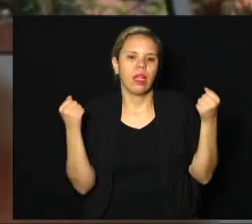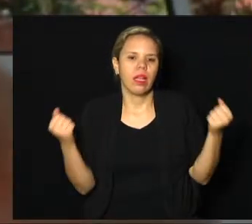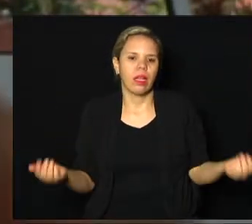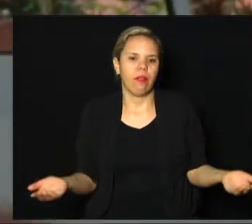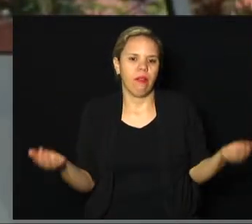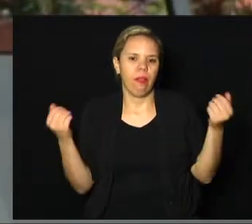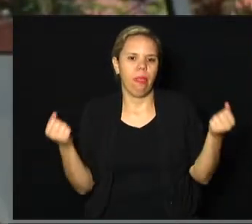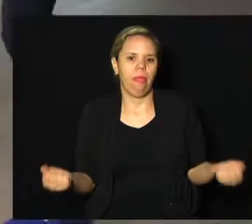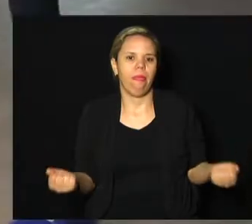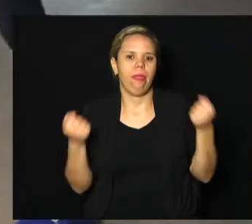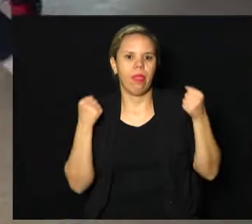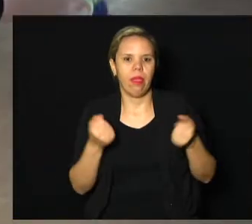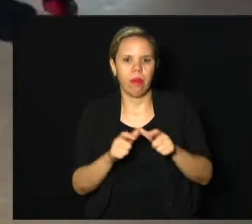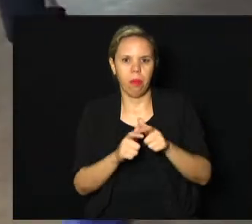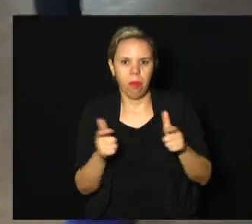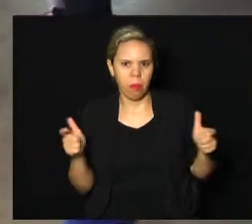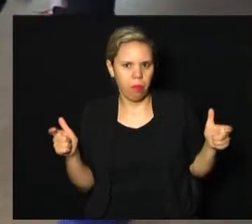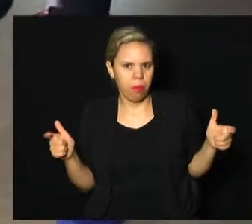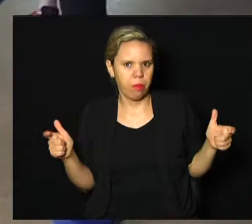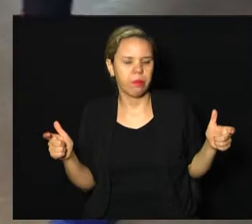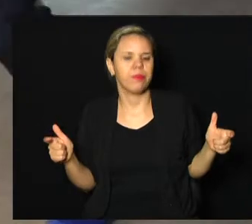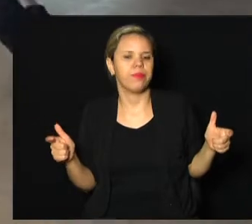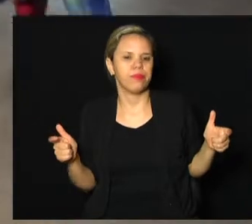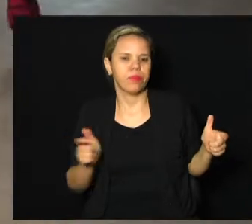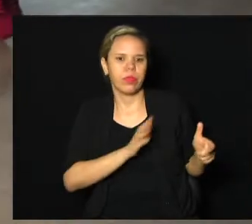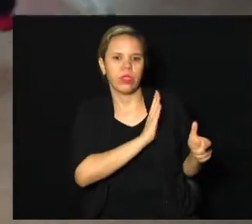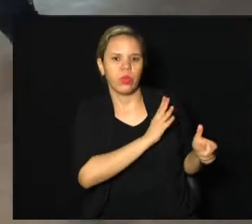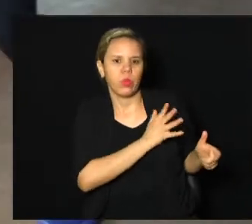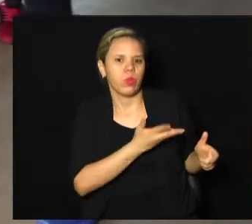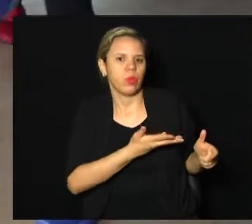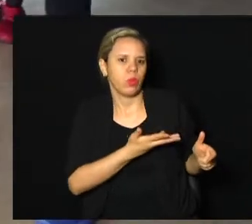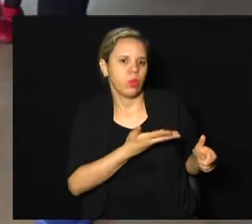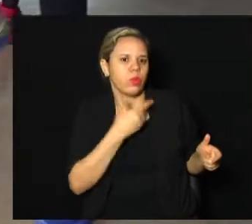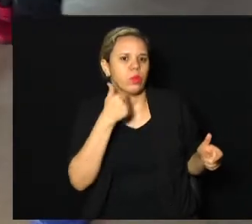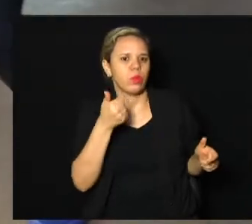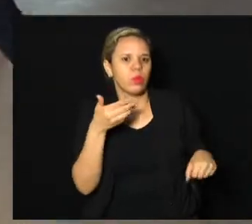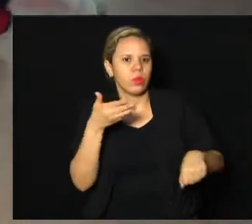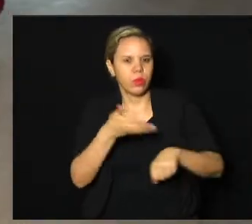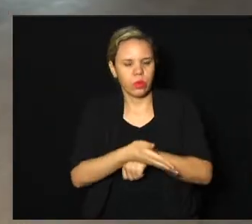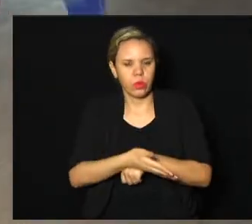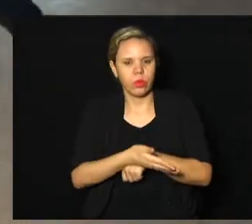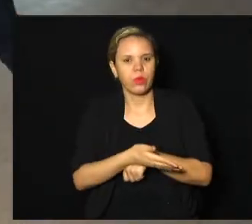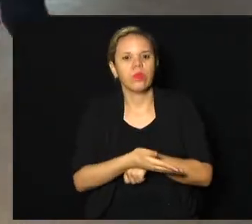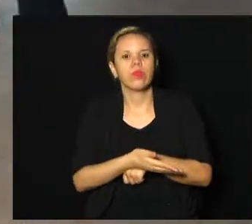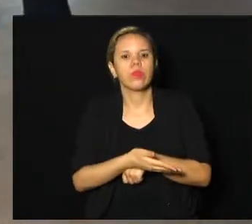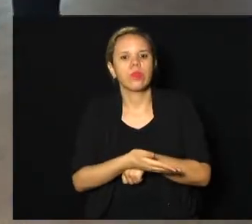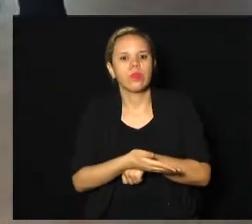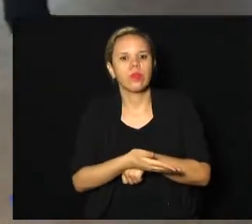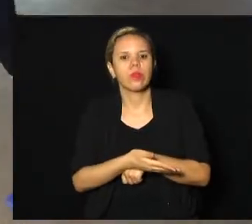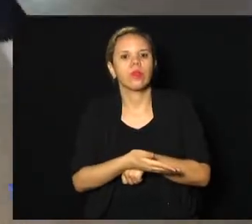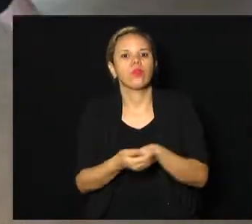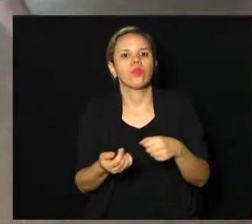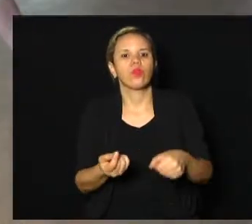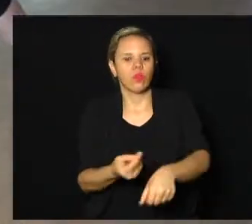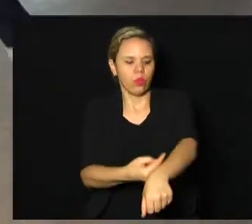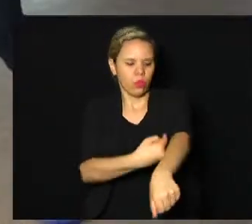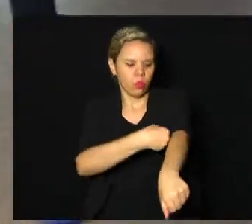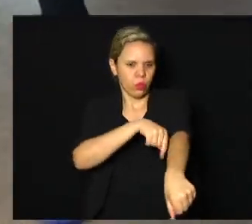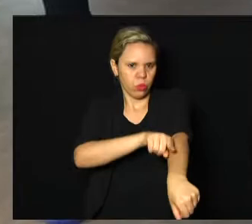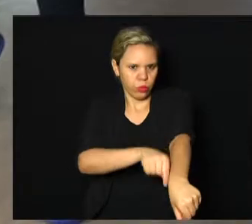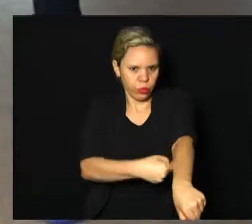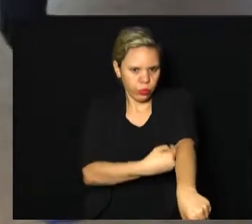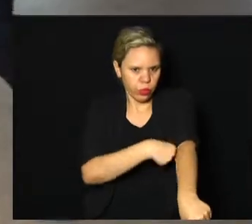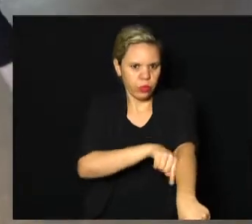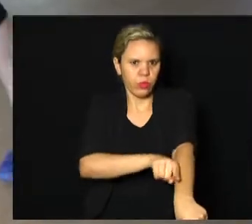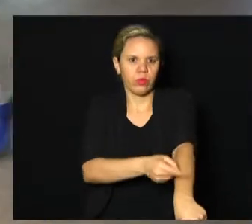sua frequência cardíaca até a você entrar no patamar de circulação sanguínea máxima, onde